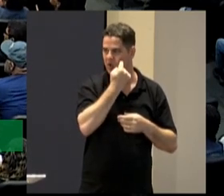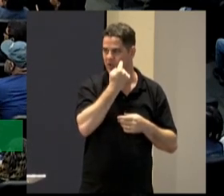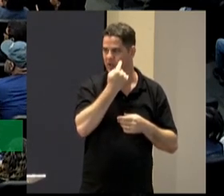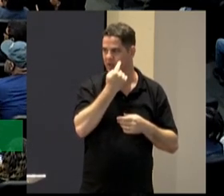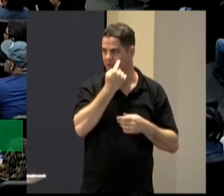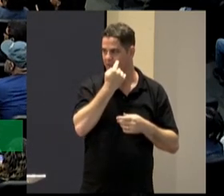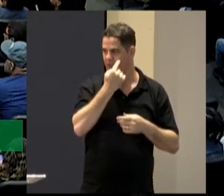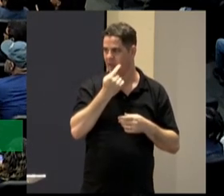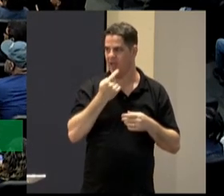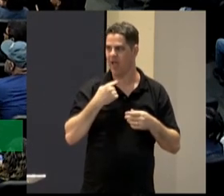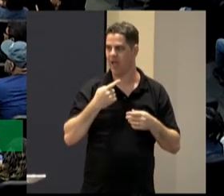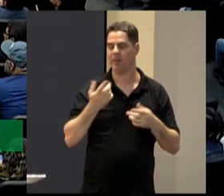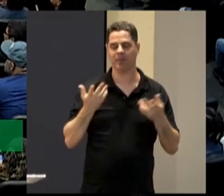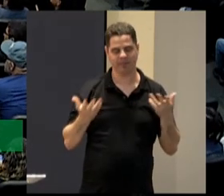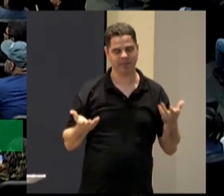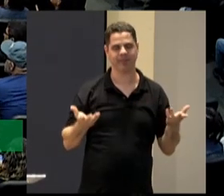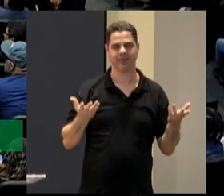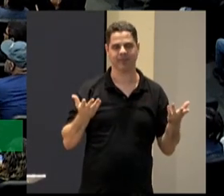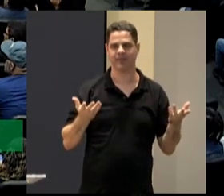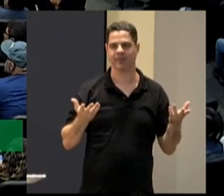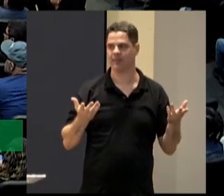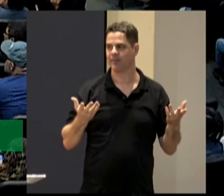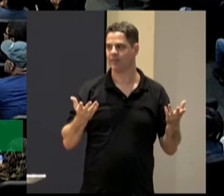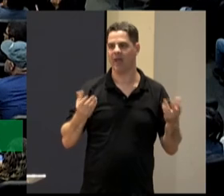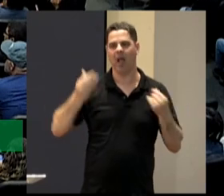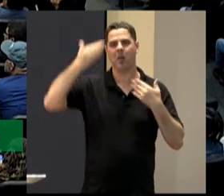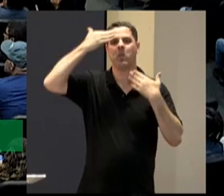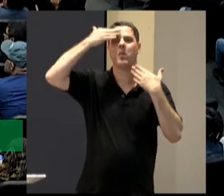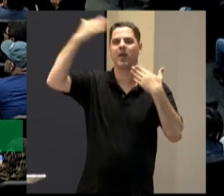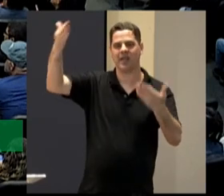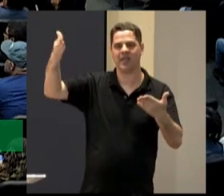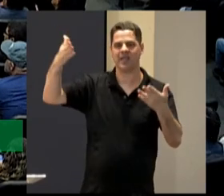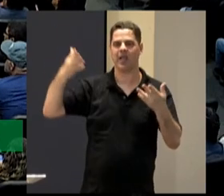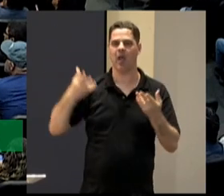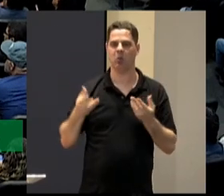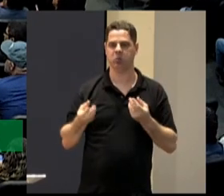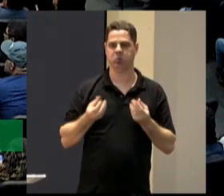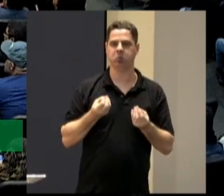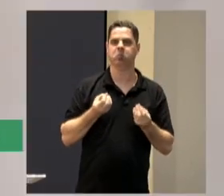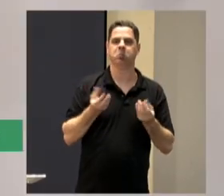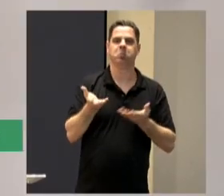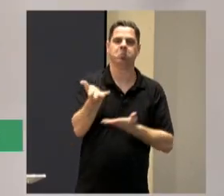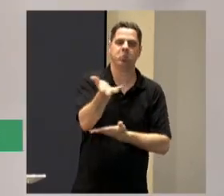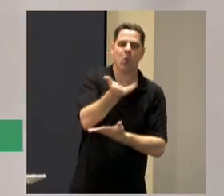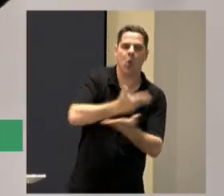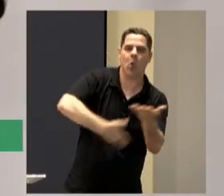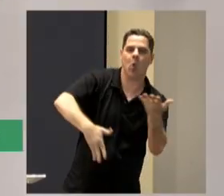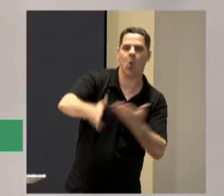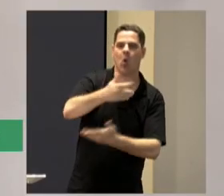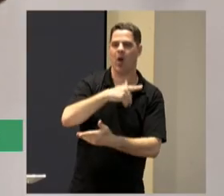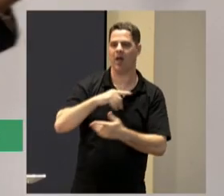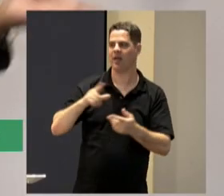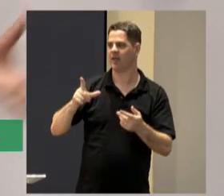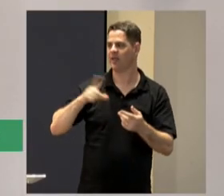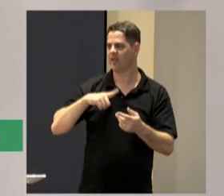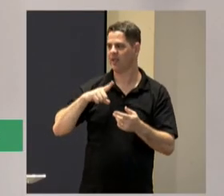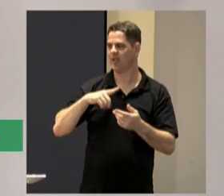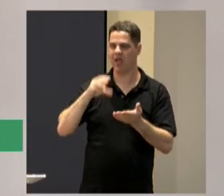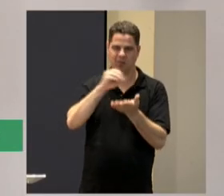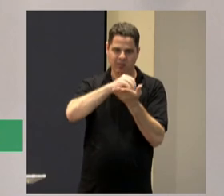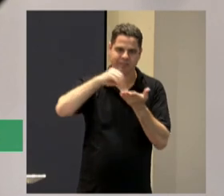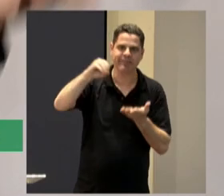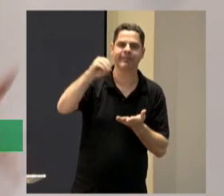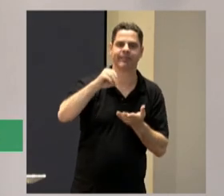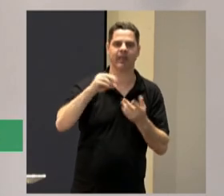Eu acho que agora deu. E agradecer a partilha do trabalho belíssimo. É, Pedro Cabral, para mim, é também uma